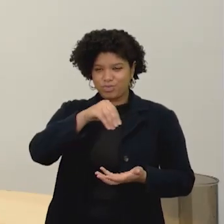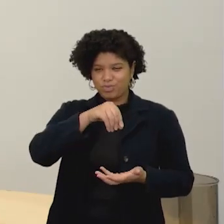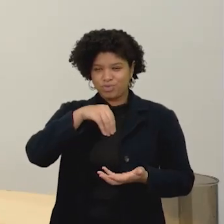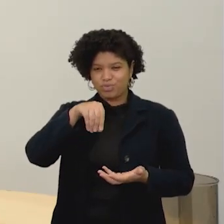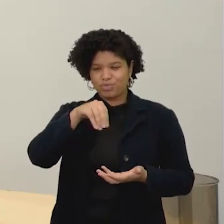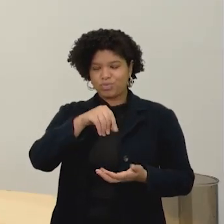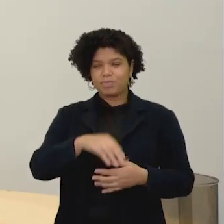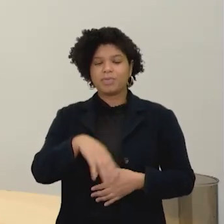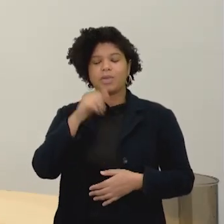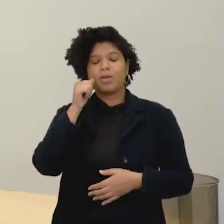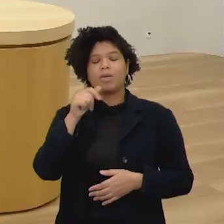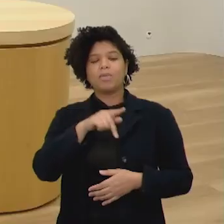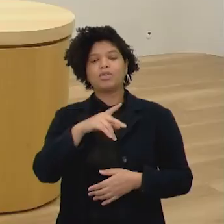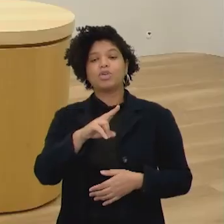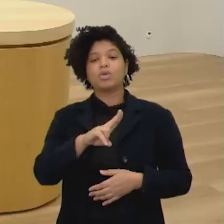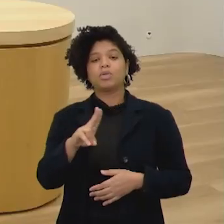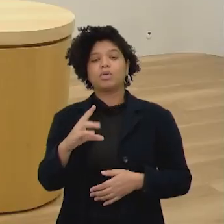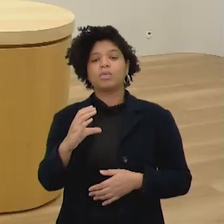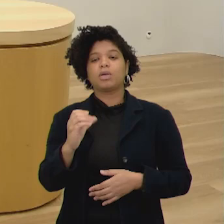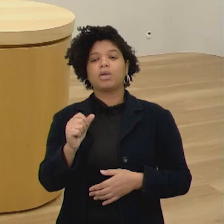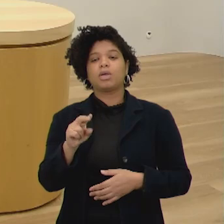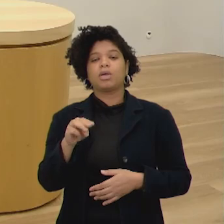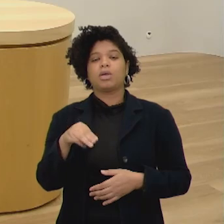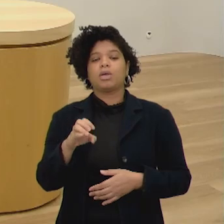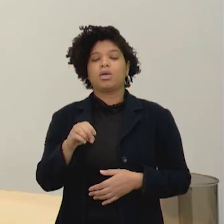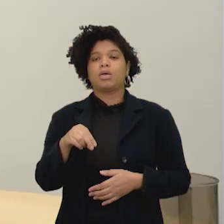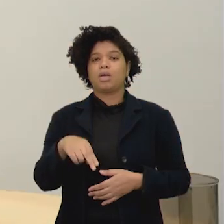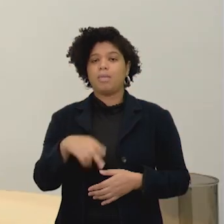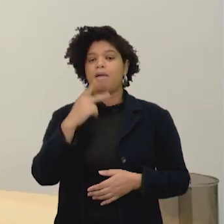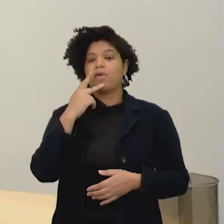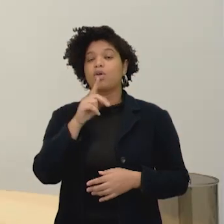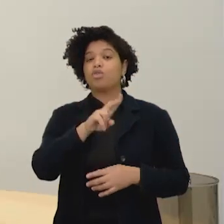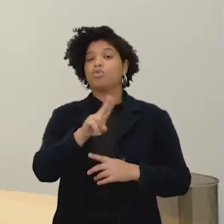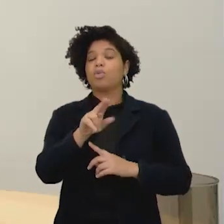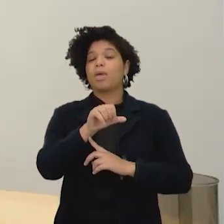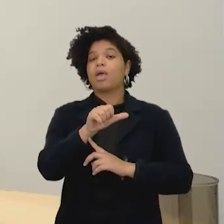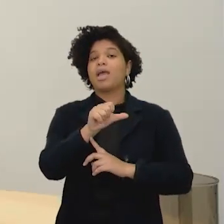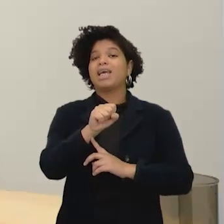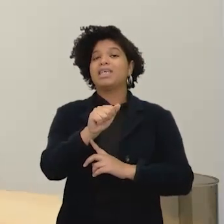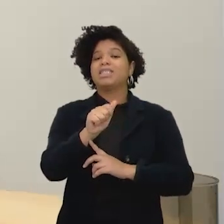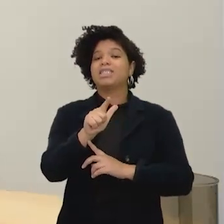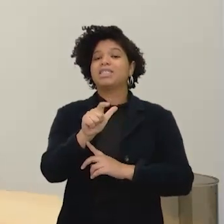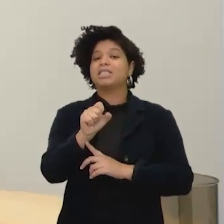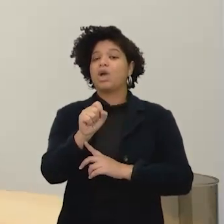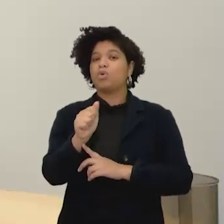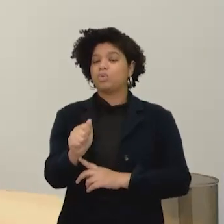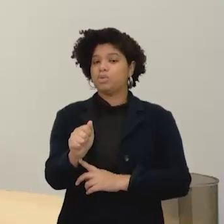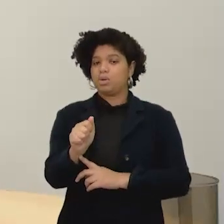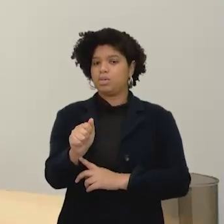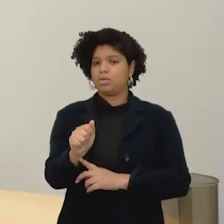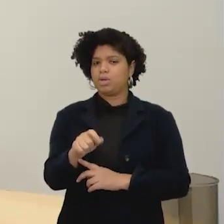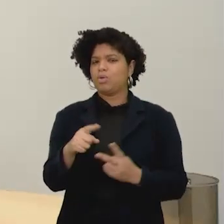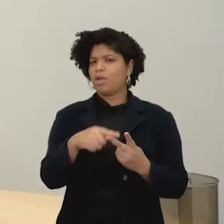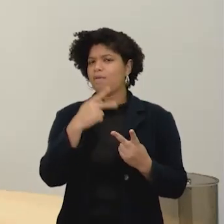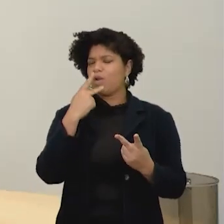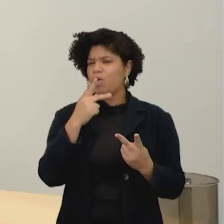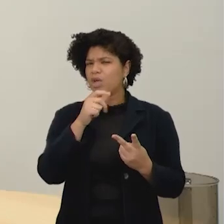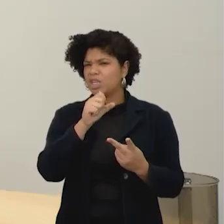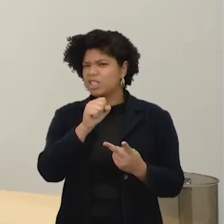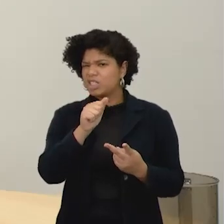professora Carme traz o seguinte, a aluna Letícia, salsinha. Aí tem a interrogação da Priscila,